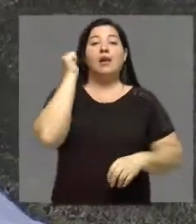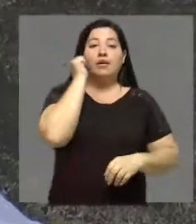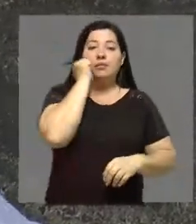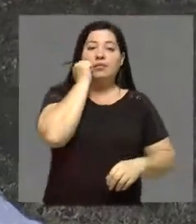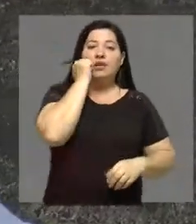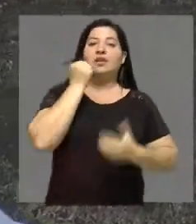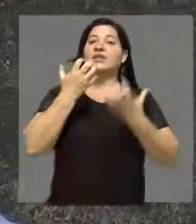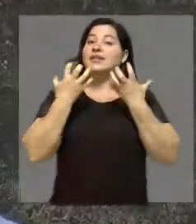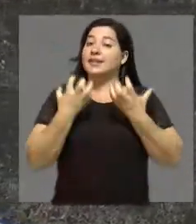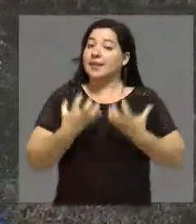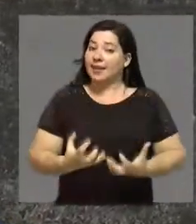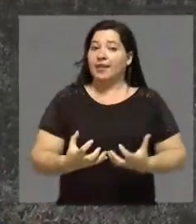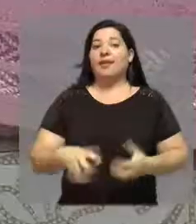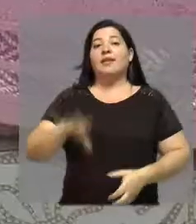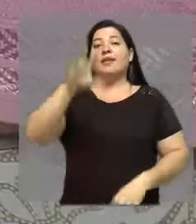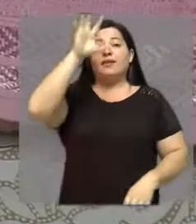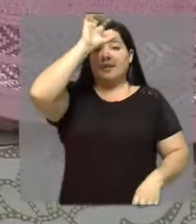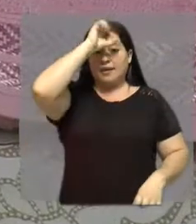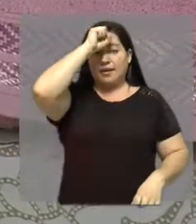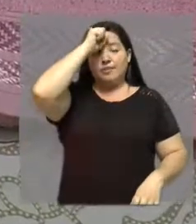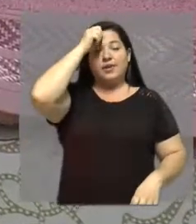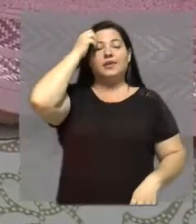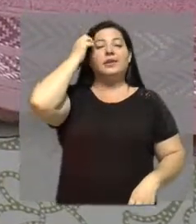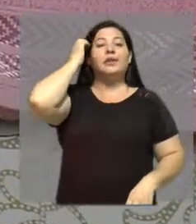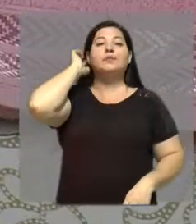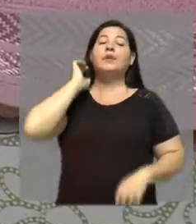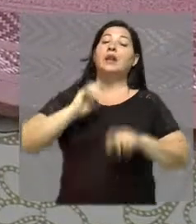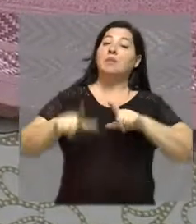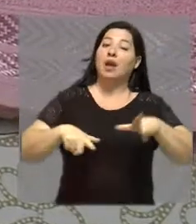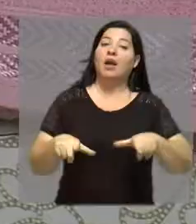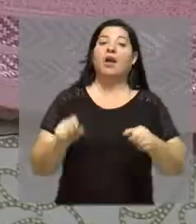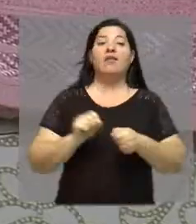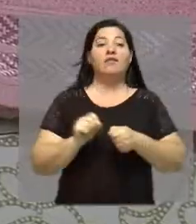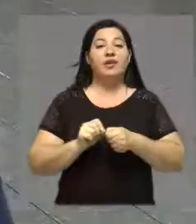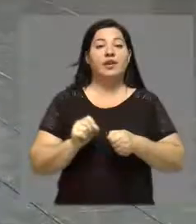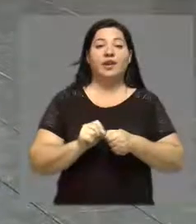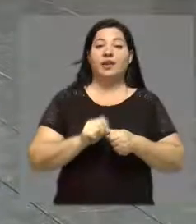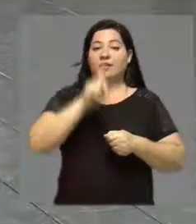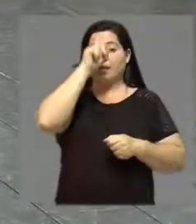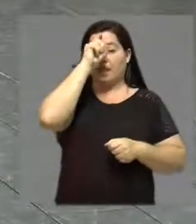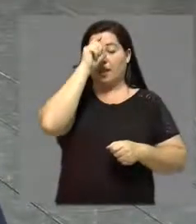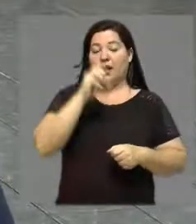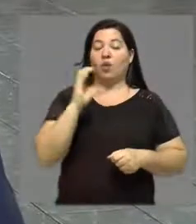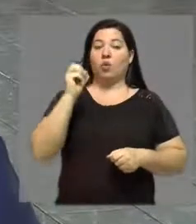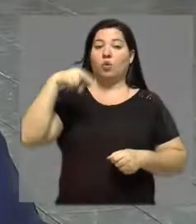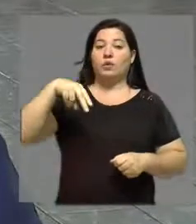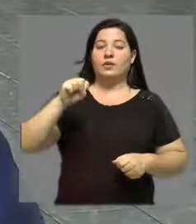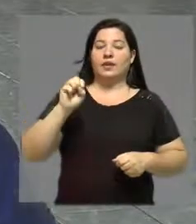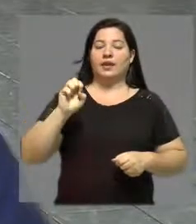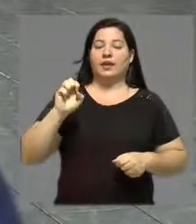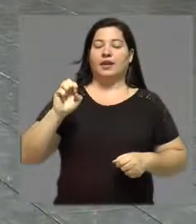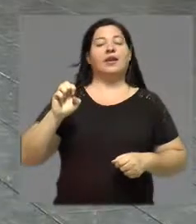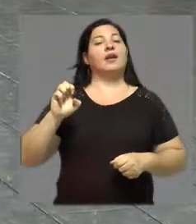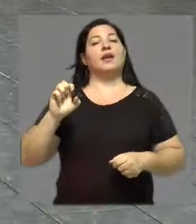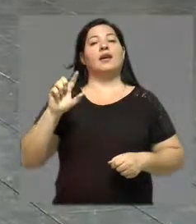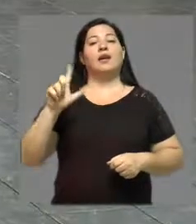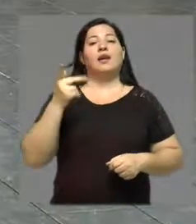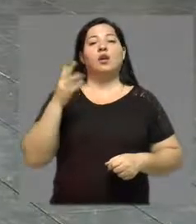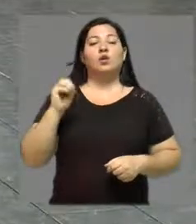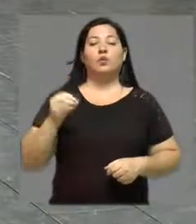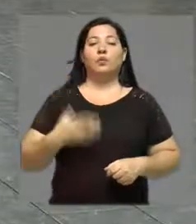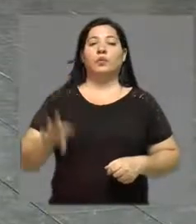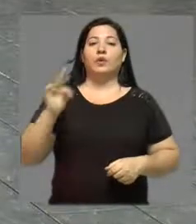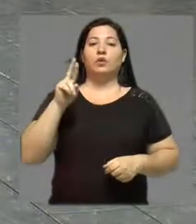mães que queiram aprender, além desse trabalho que é feito na Santa Casa, com o Conselho Tutelar, dando roupinha para